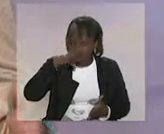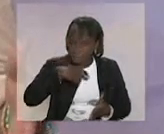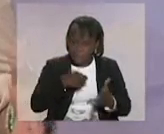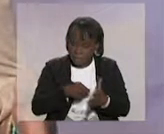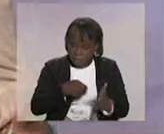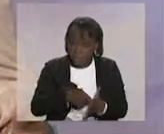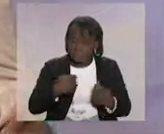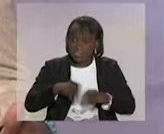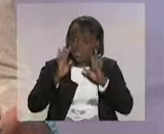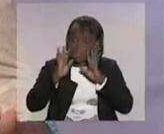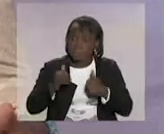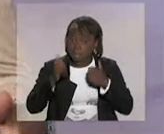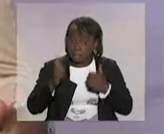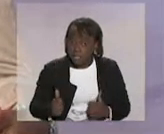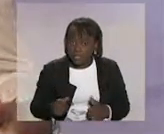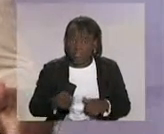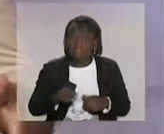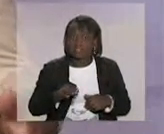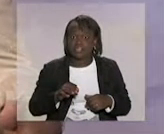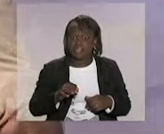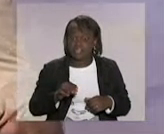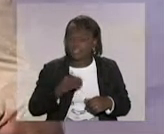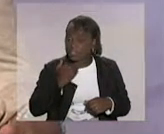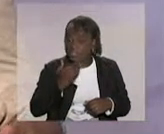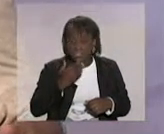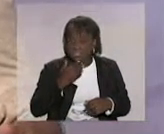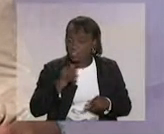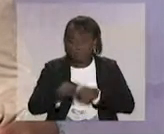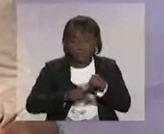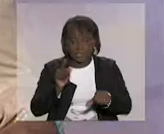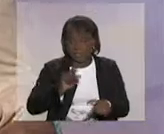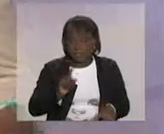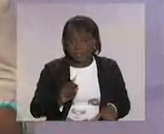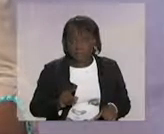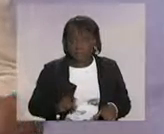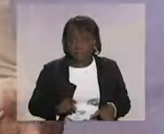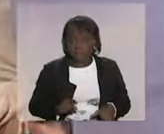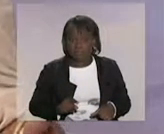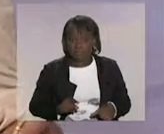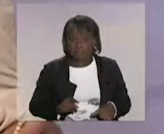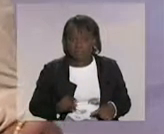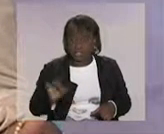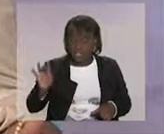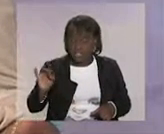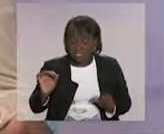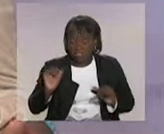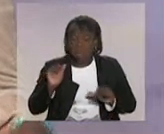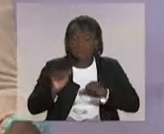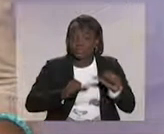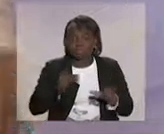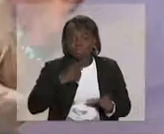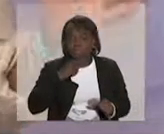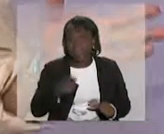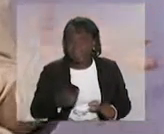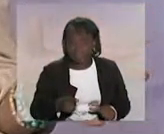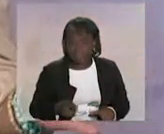a insistência para que o bom atendimento seja feito, ele não vai acontecer de